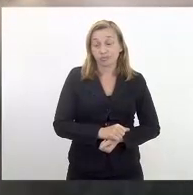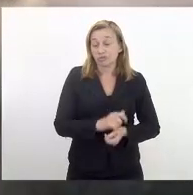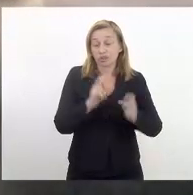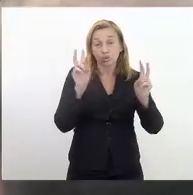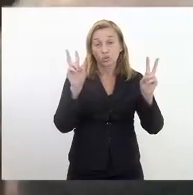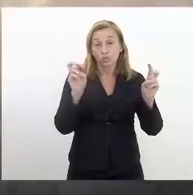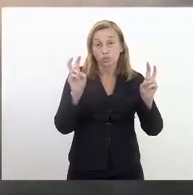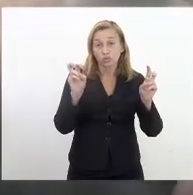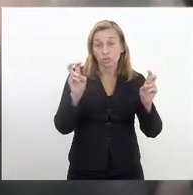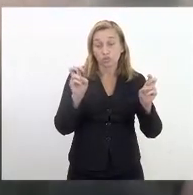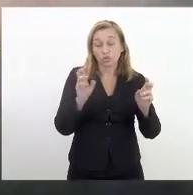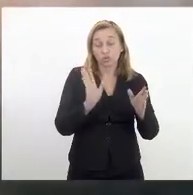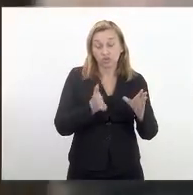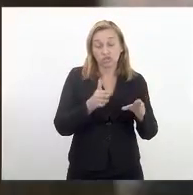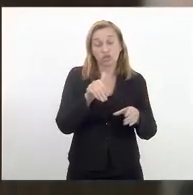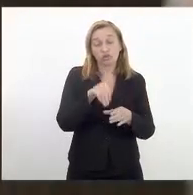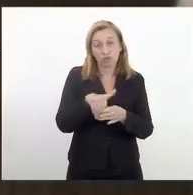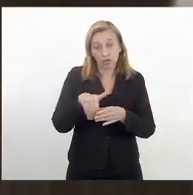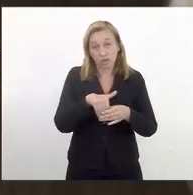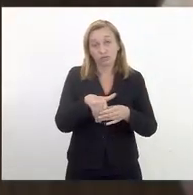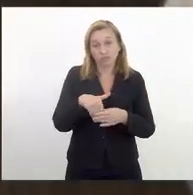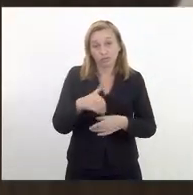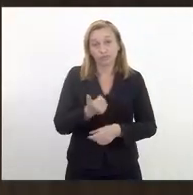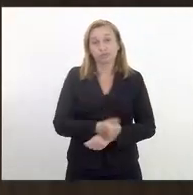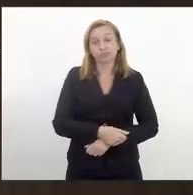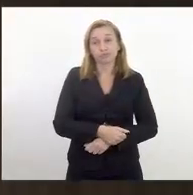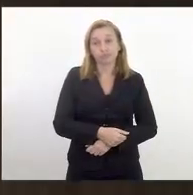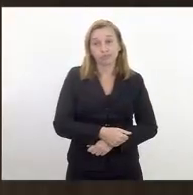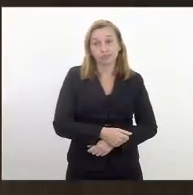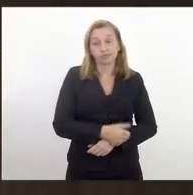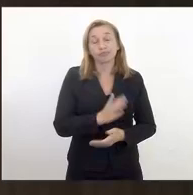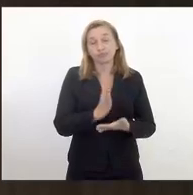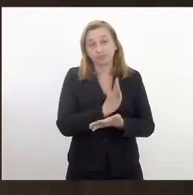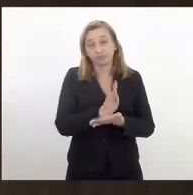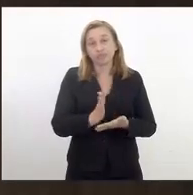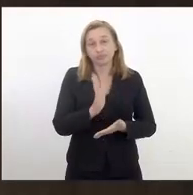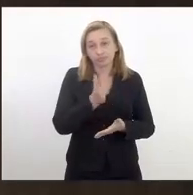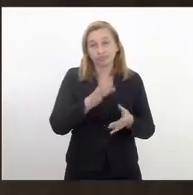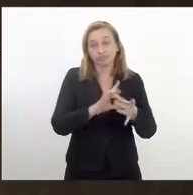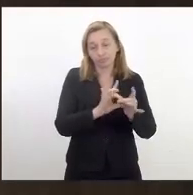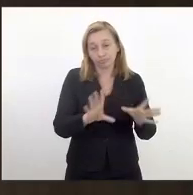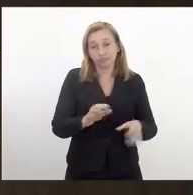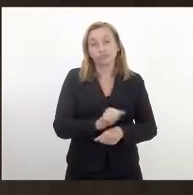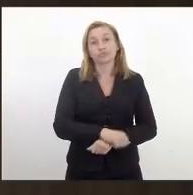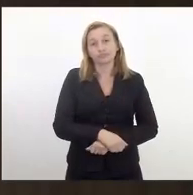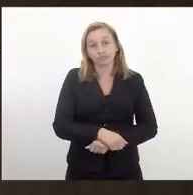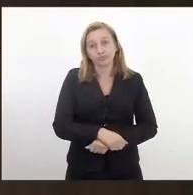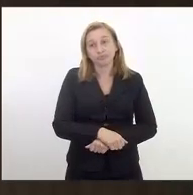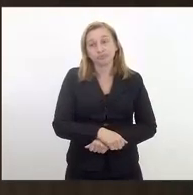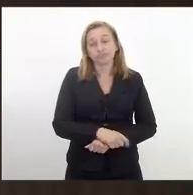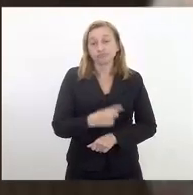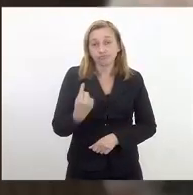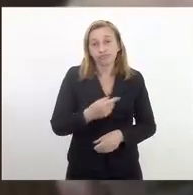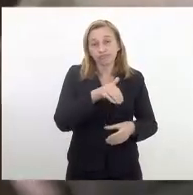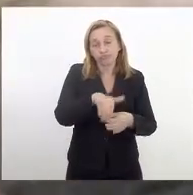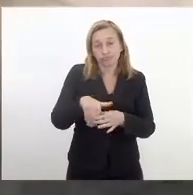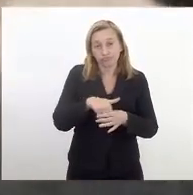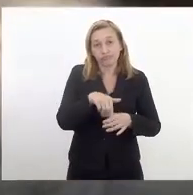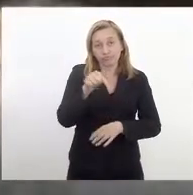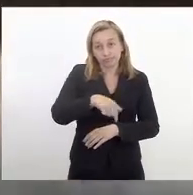matérias que nós temos votado em algumas já sancionadas hoje nós voltamos